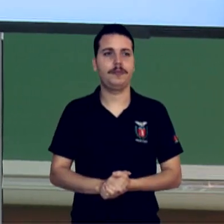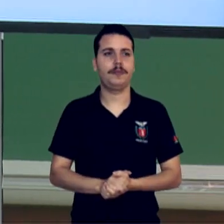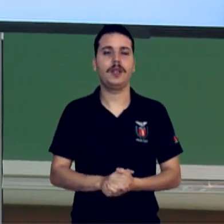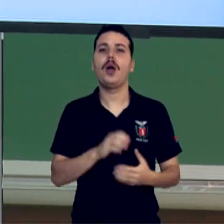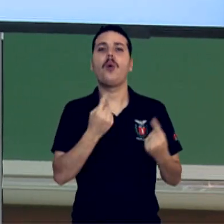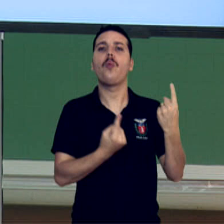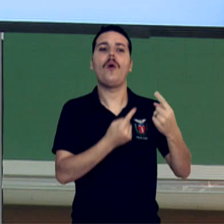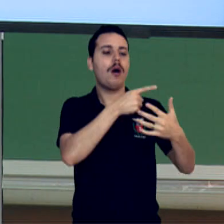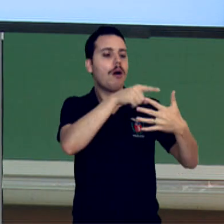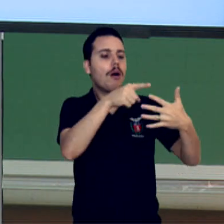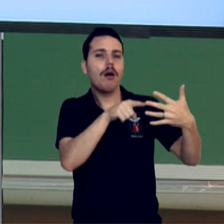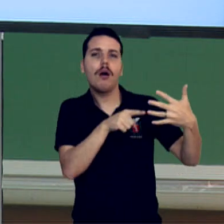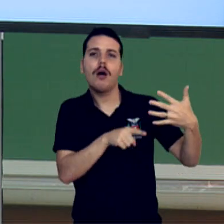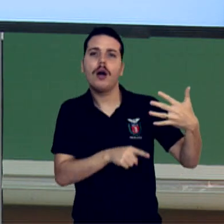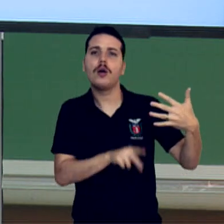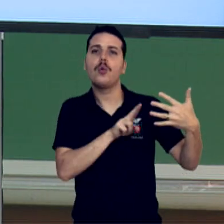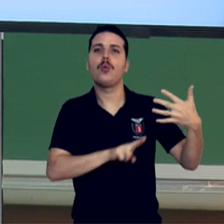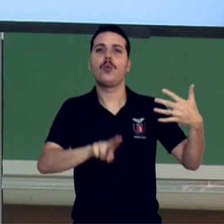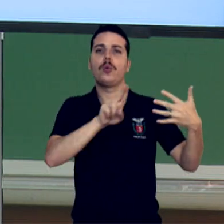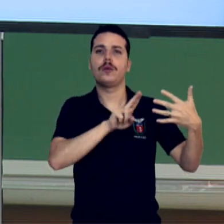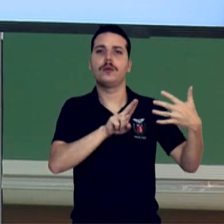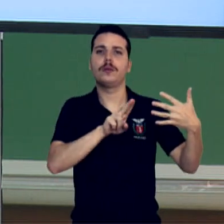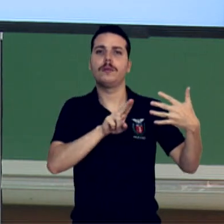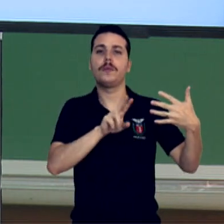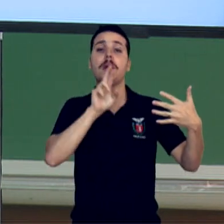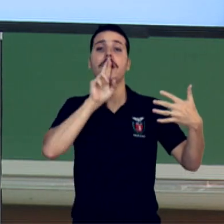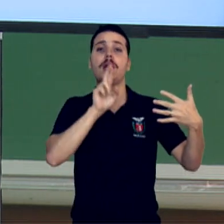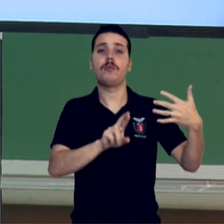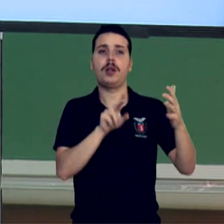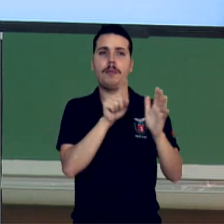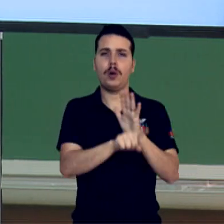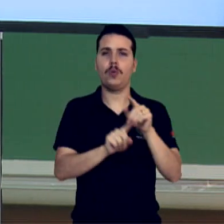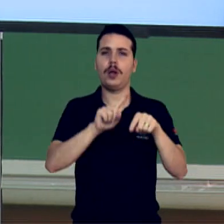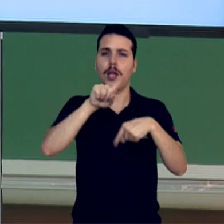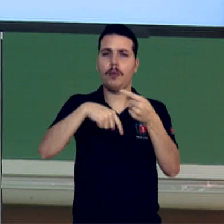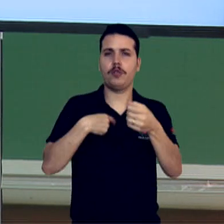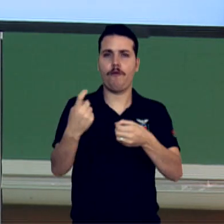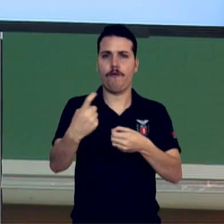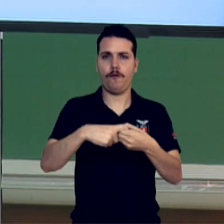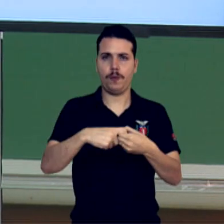explicativa, é conclusiva? Enfim, responda a pergunta e daqui a pouco eu volto.